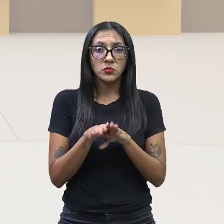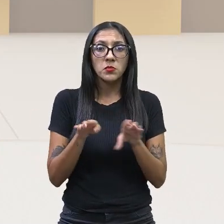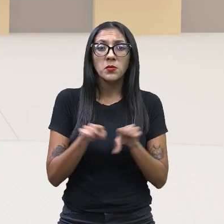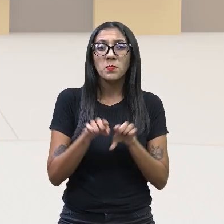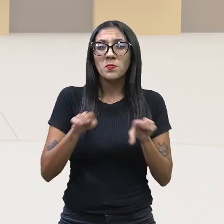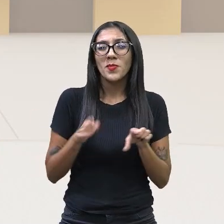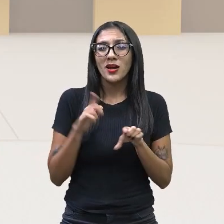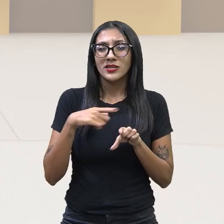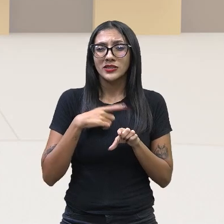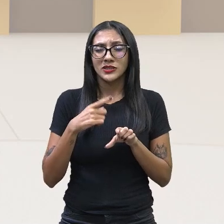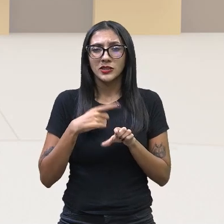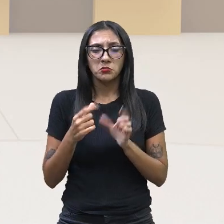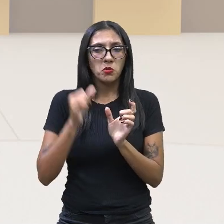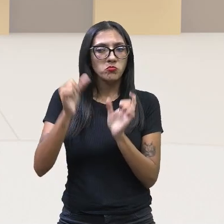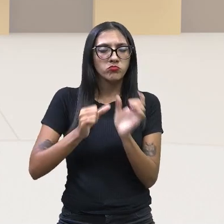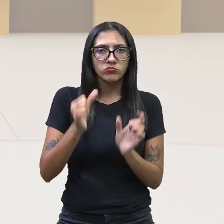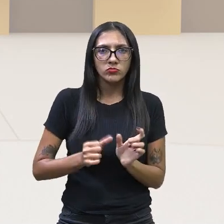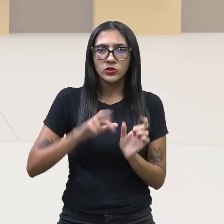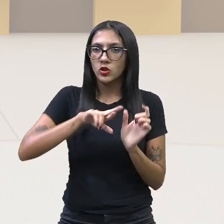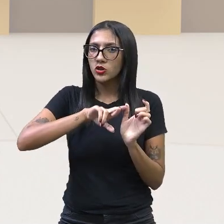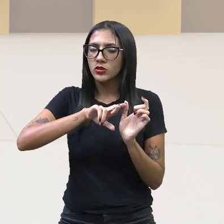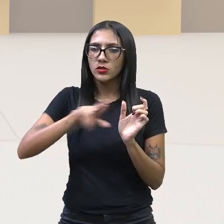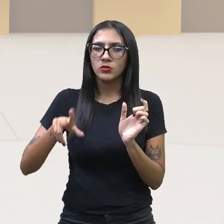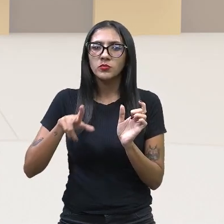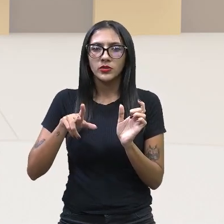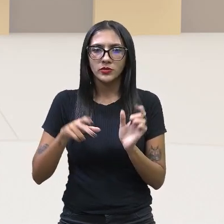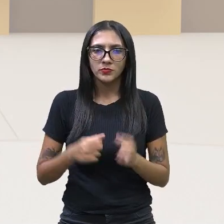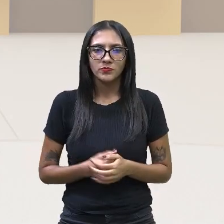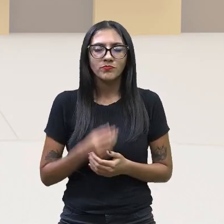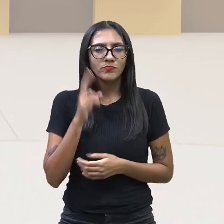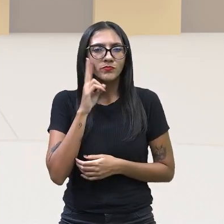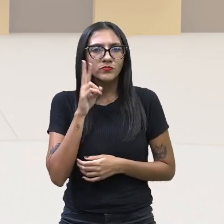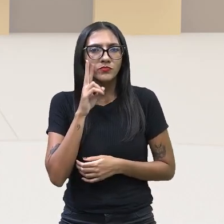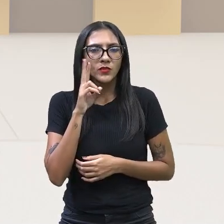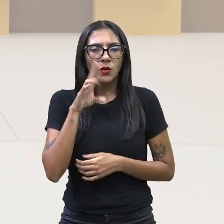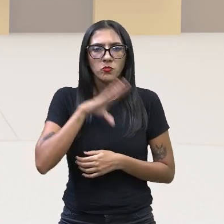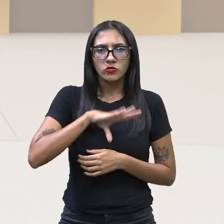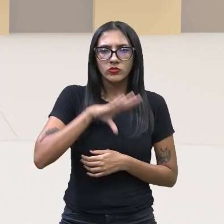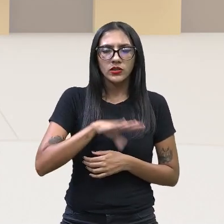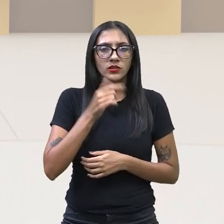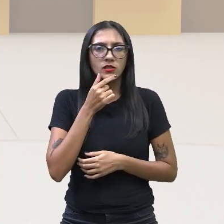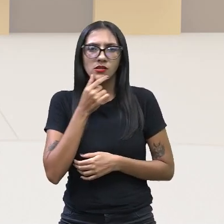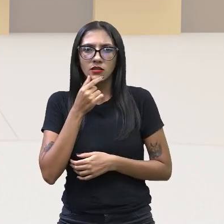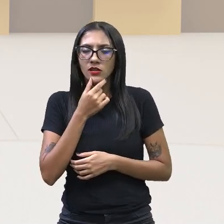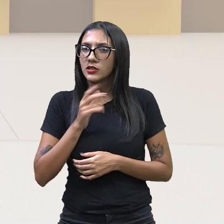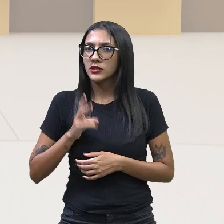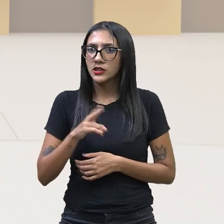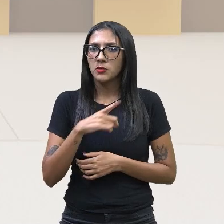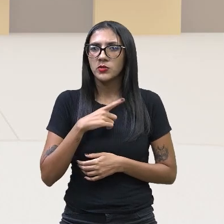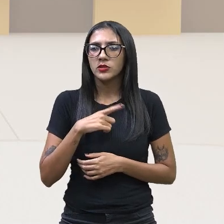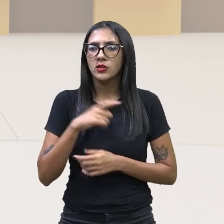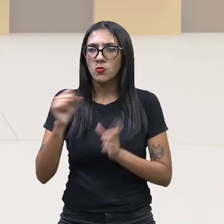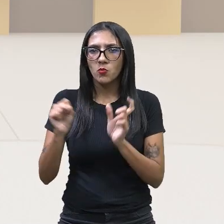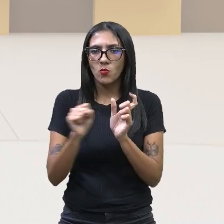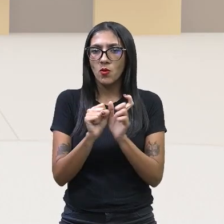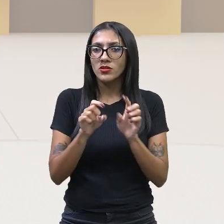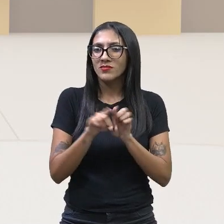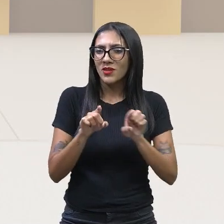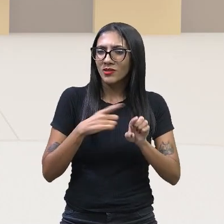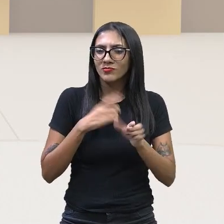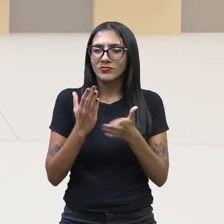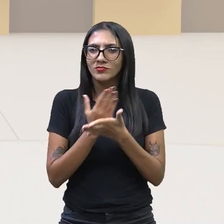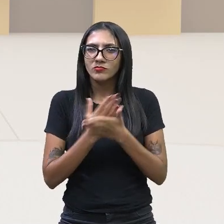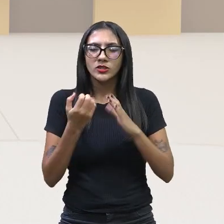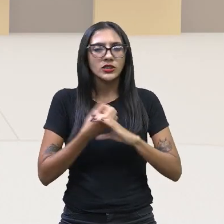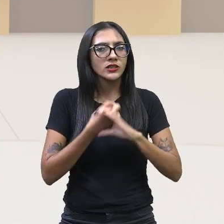irregulares. Lembrando, tal qual na língua portuguesa, a formação de plural se dá basicamente pela presença do S. No entanto, há as exceções que nós